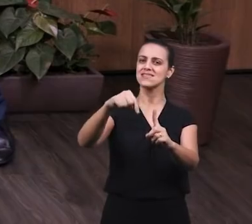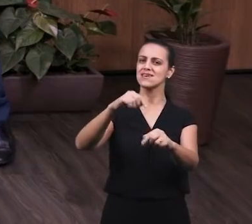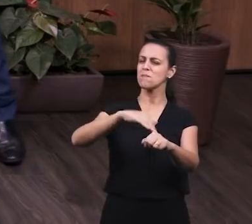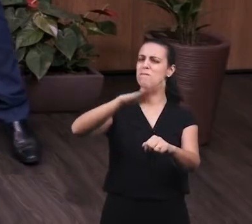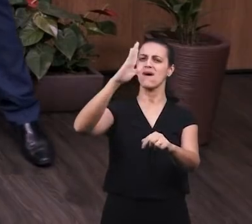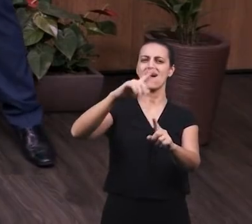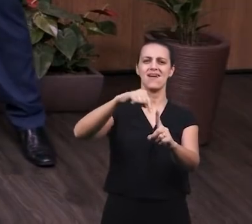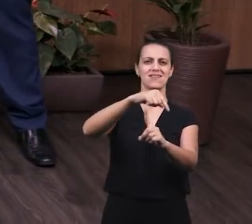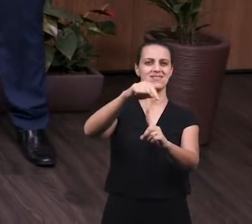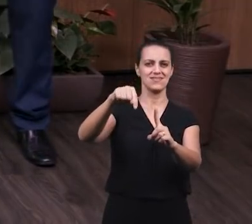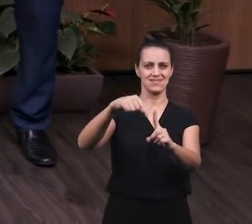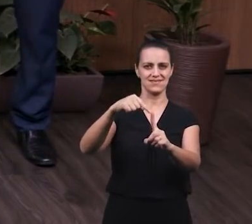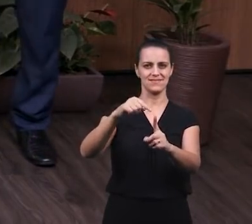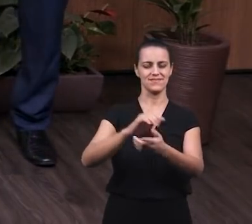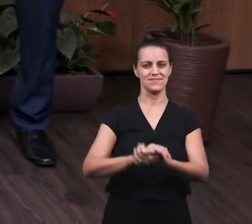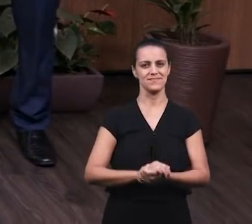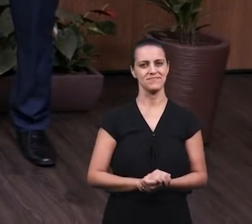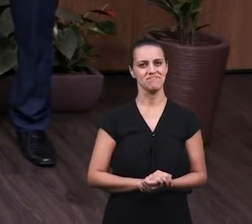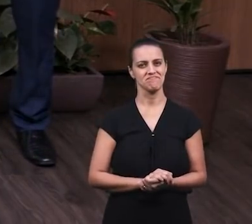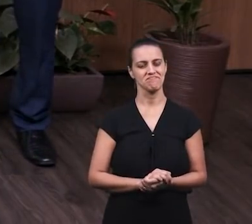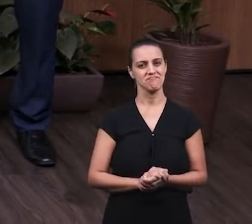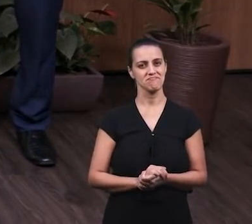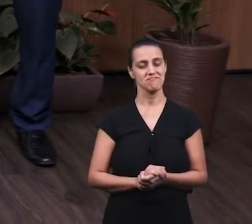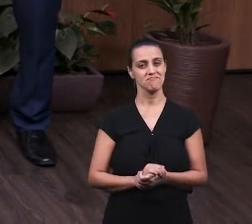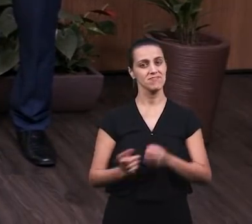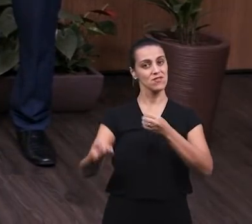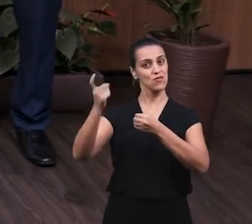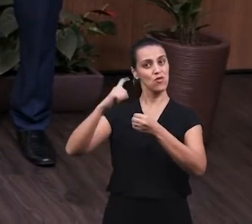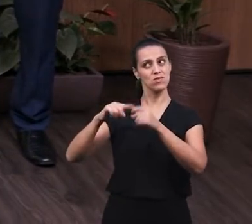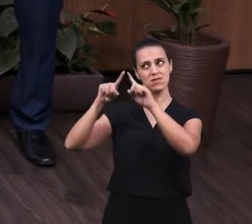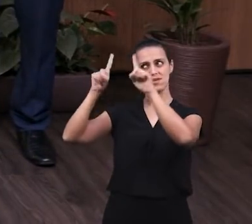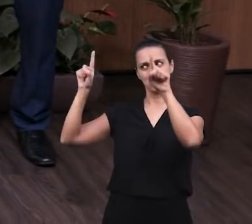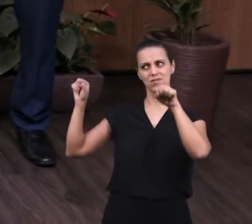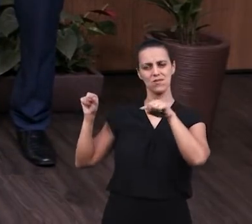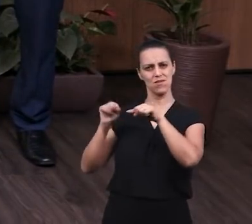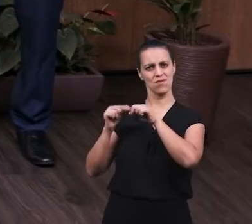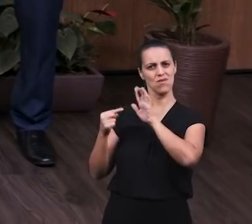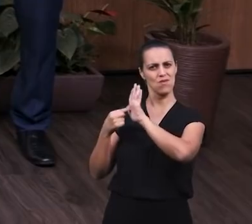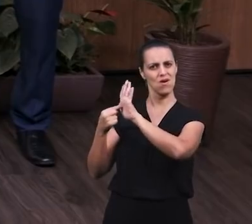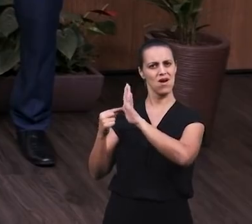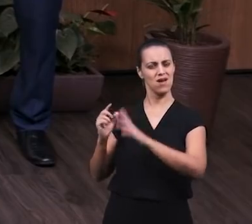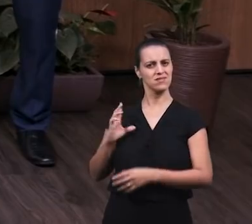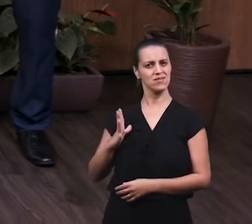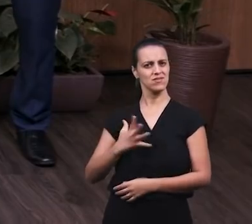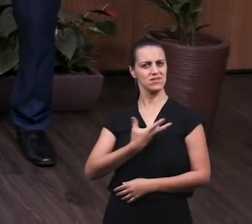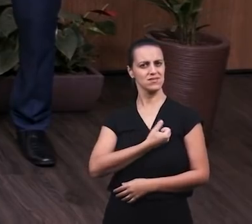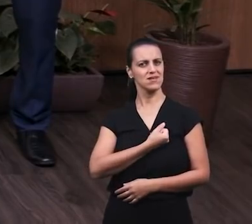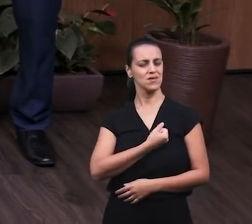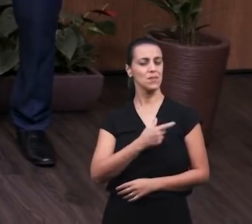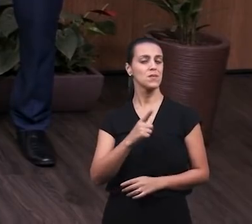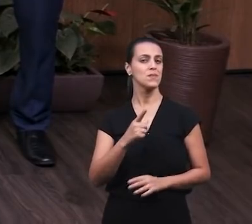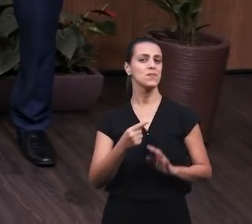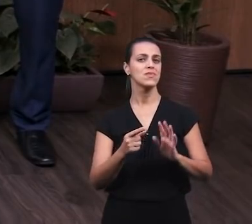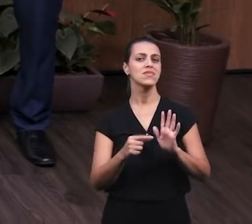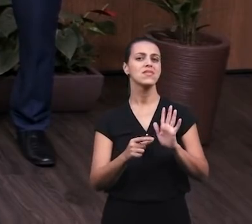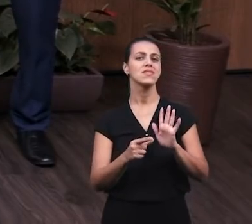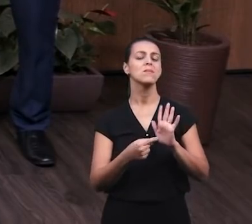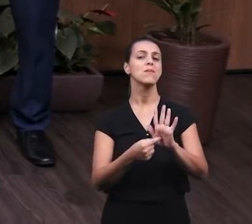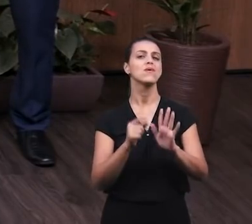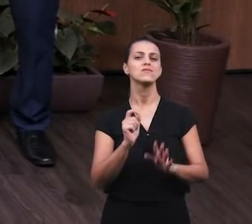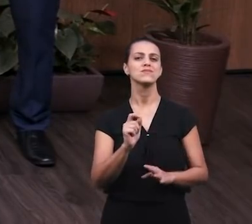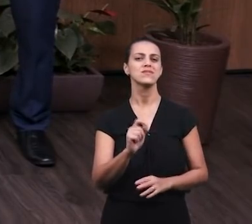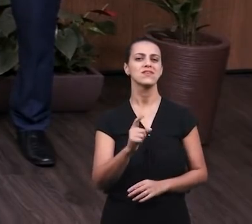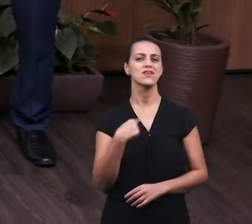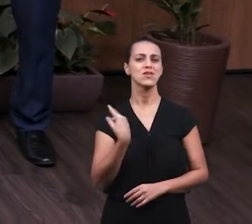no Santo dos Santos. Voltando àquele quadro da salvação, então nós estamos aqui em santificação do